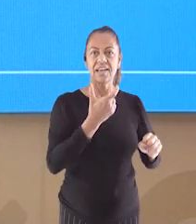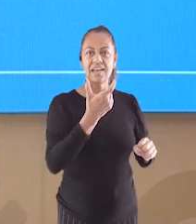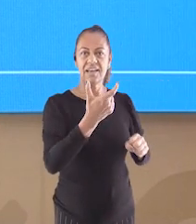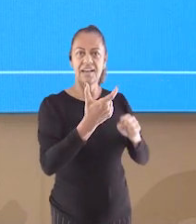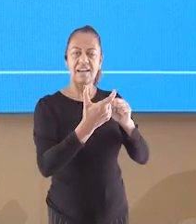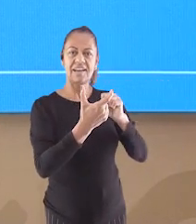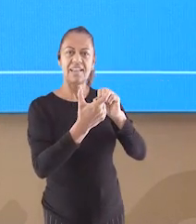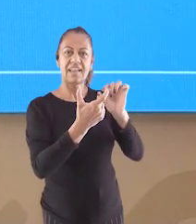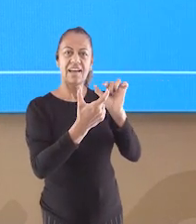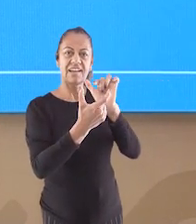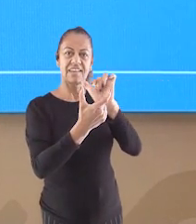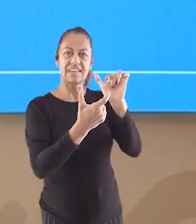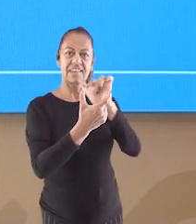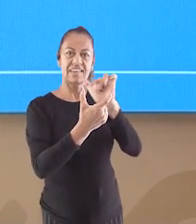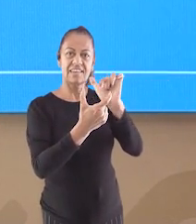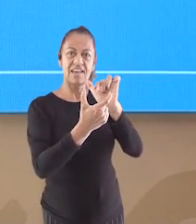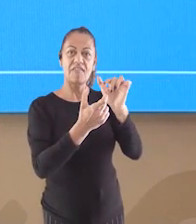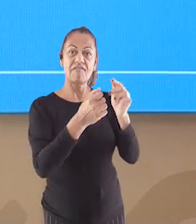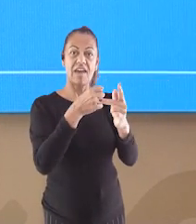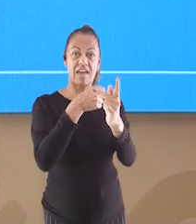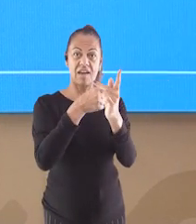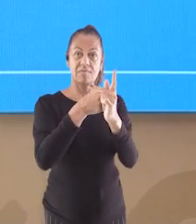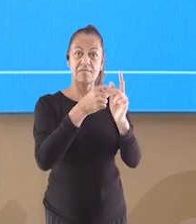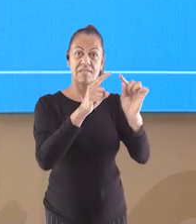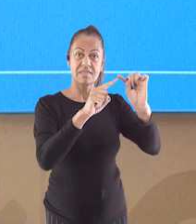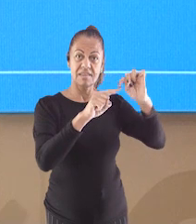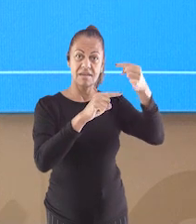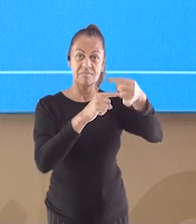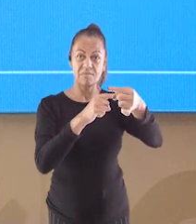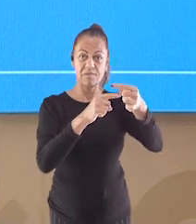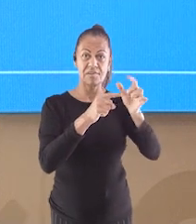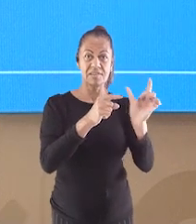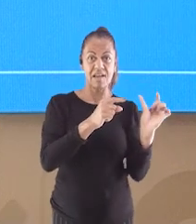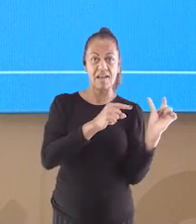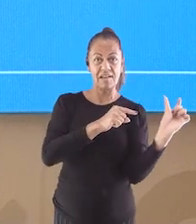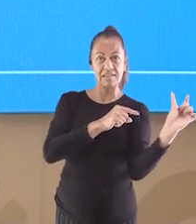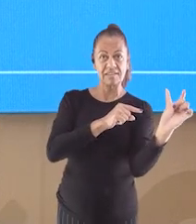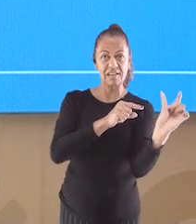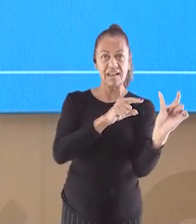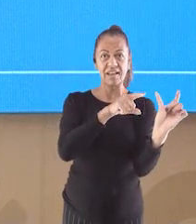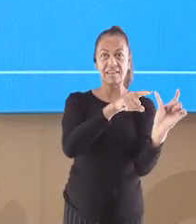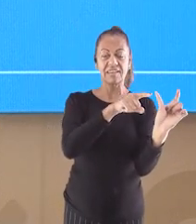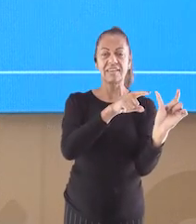Olhem só o pronome aqui, o verbo. O pronome aparece depois do verbo.